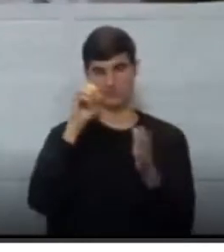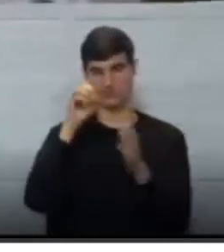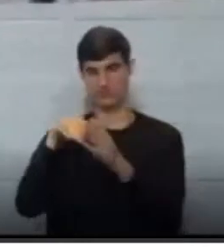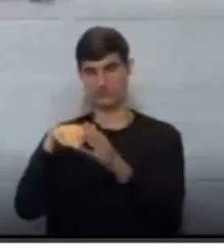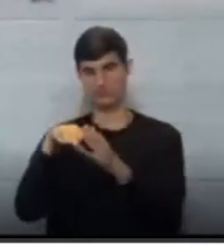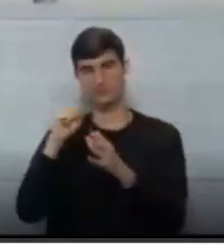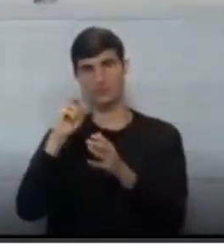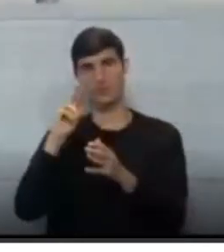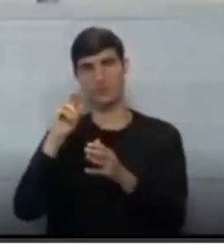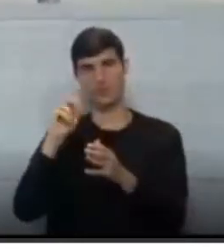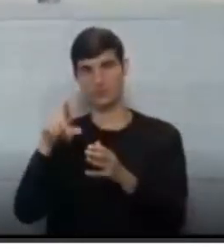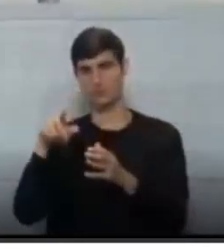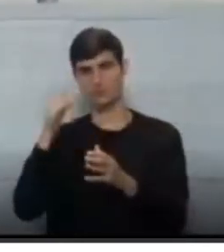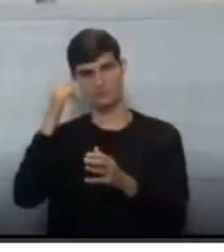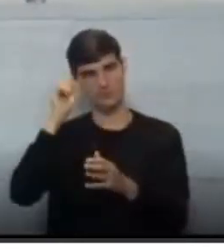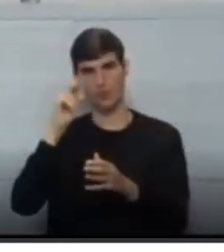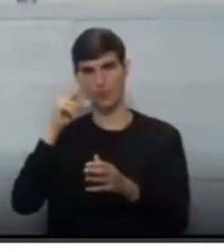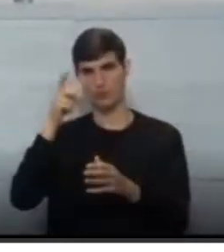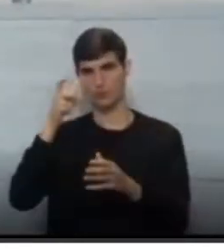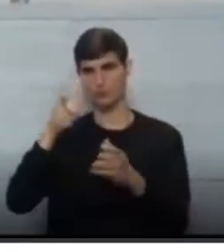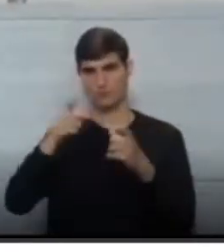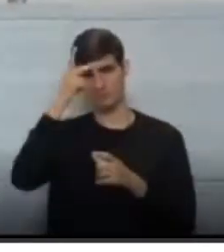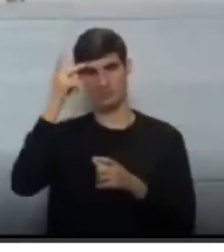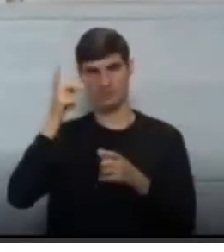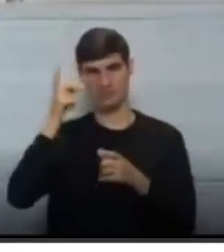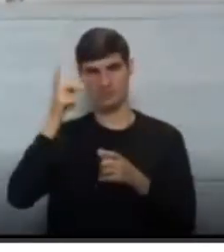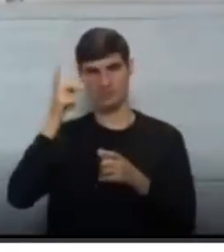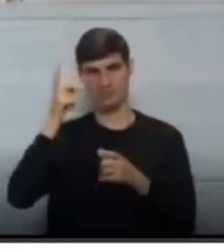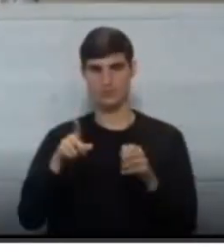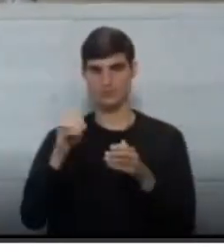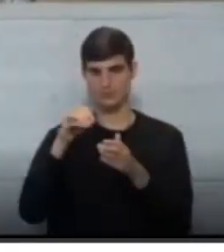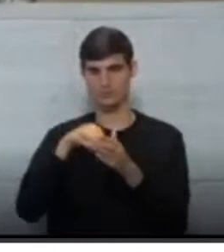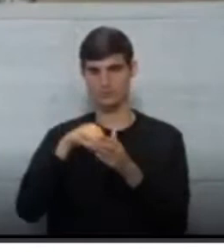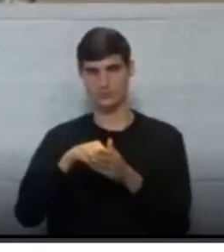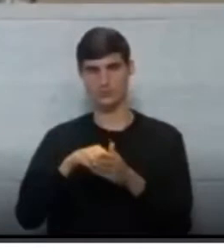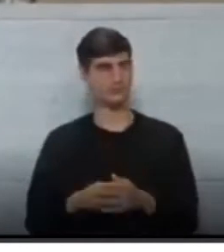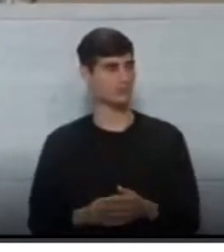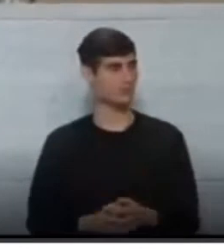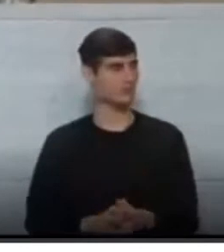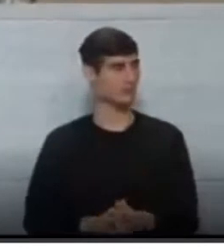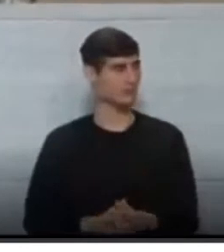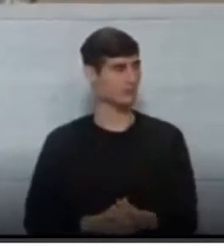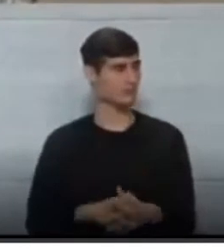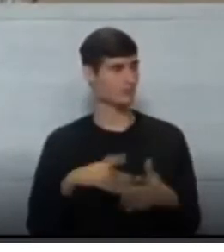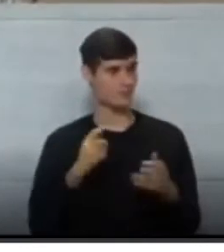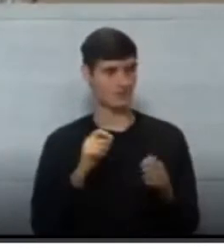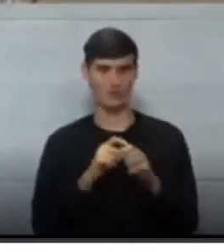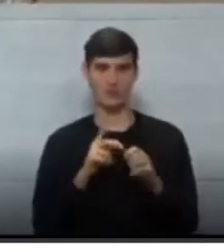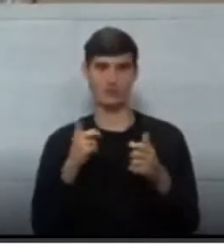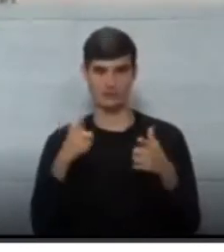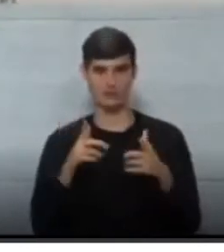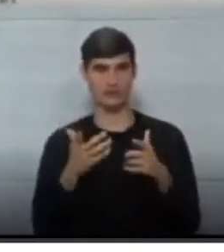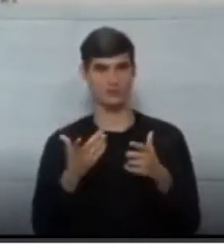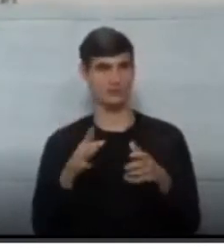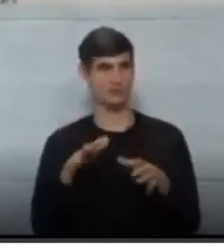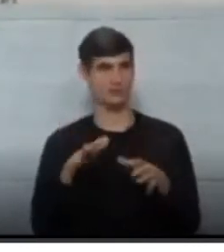soro de coelho ou soro humano. Então, soro fetal bovino. Então, aí feita essa inoculação, agito